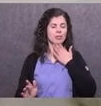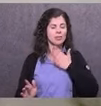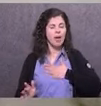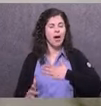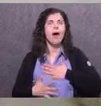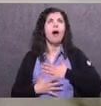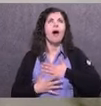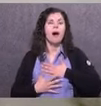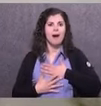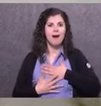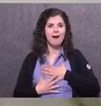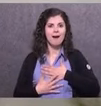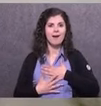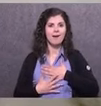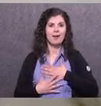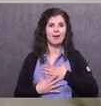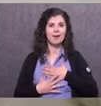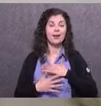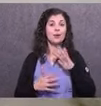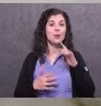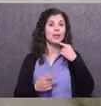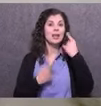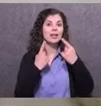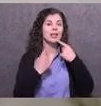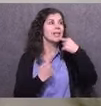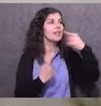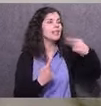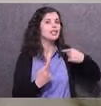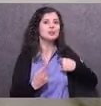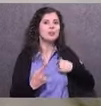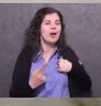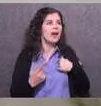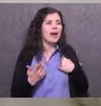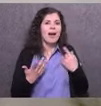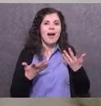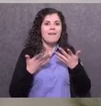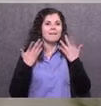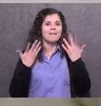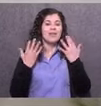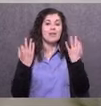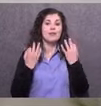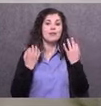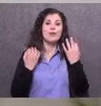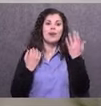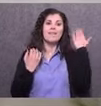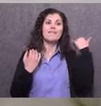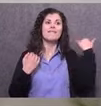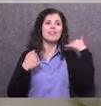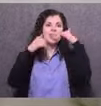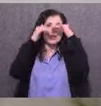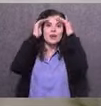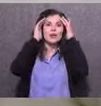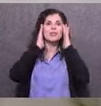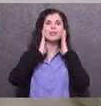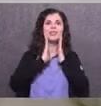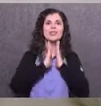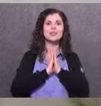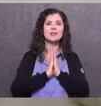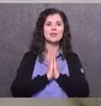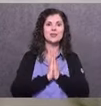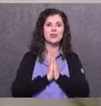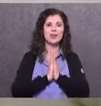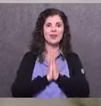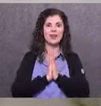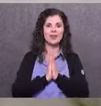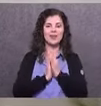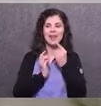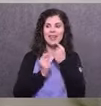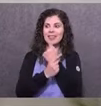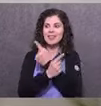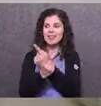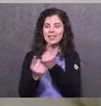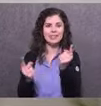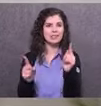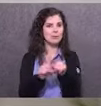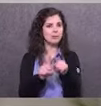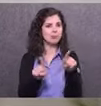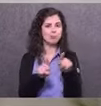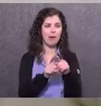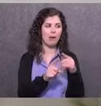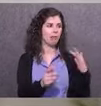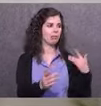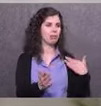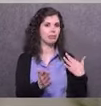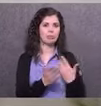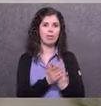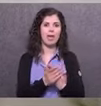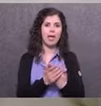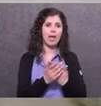Aquela palavra de alento que Nossa Senhora fez ecoar e continua a fazer